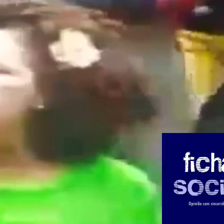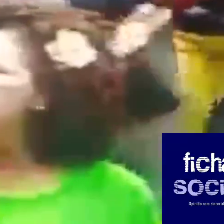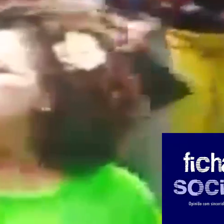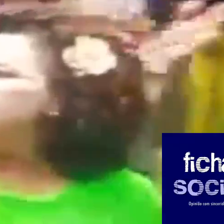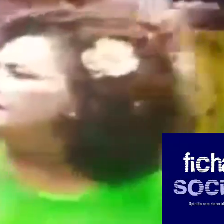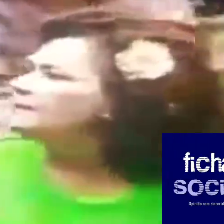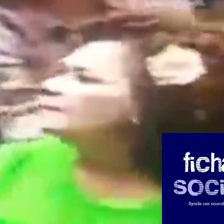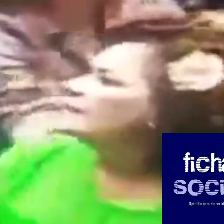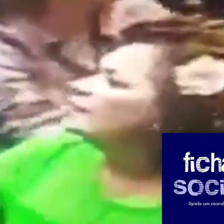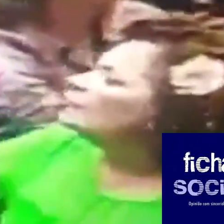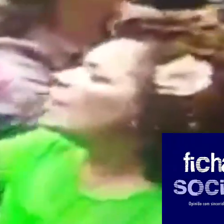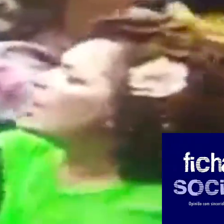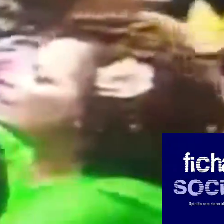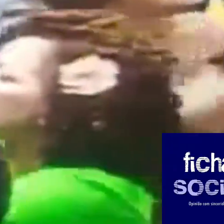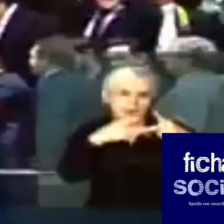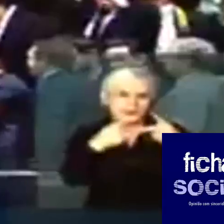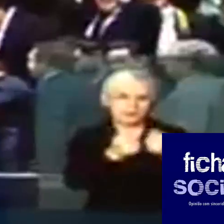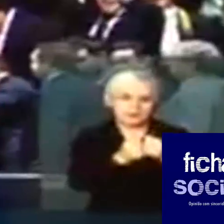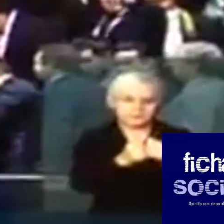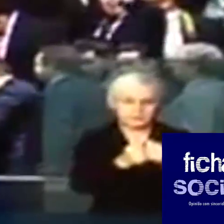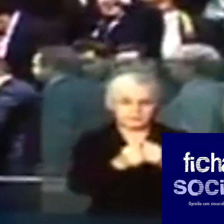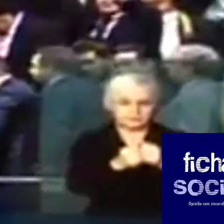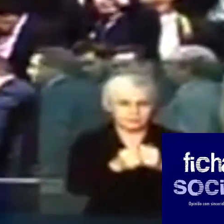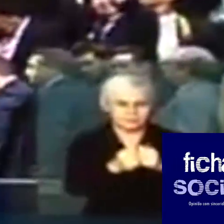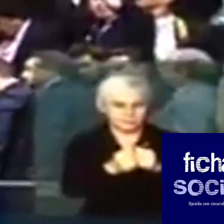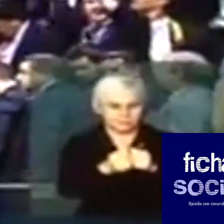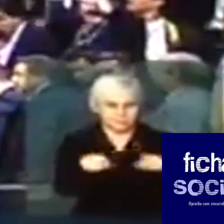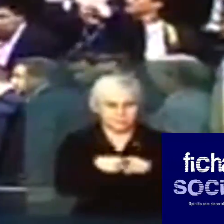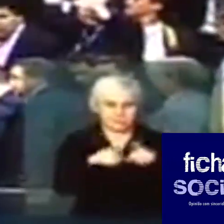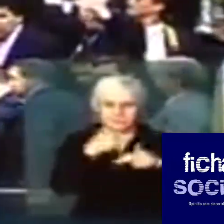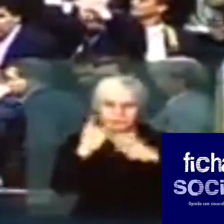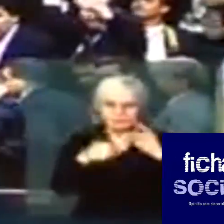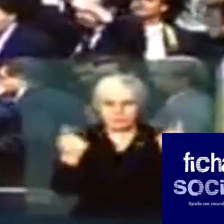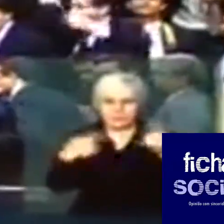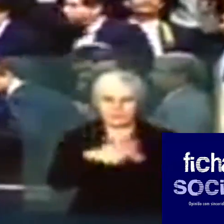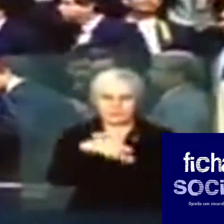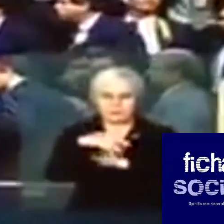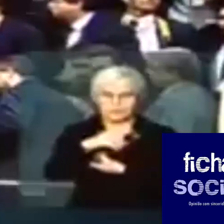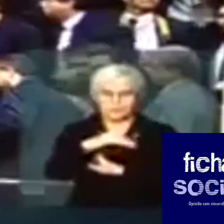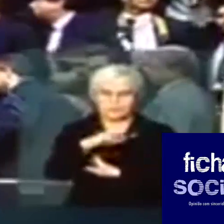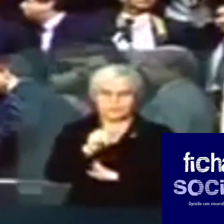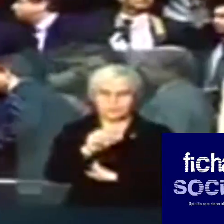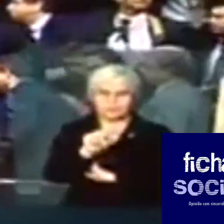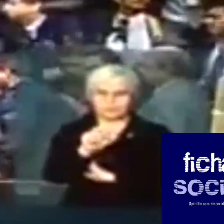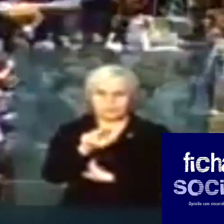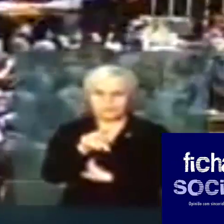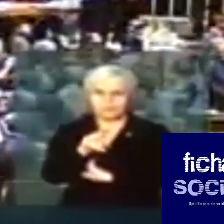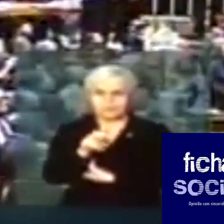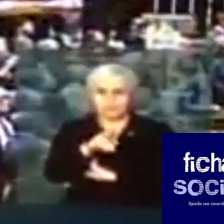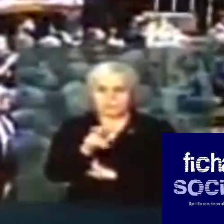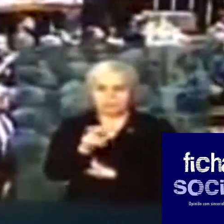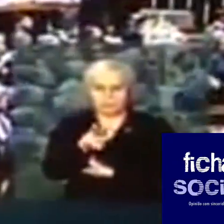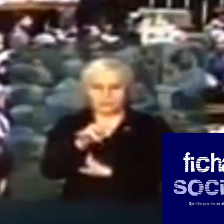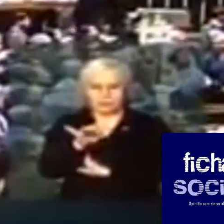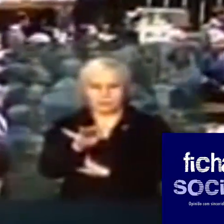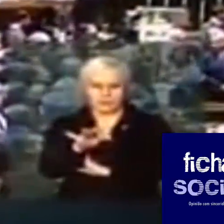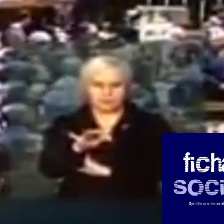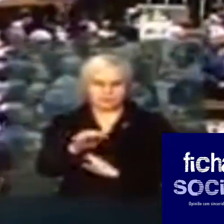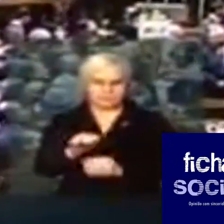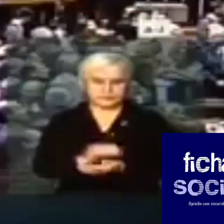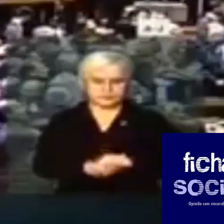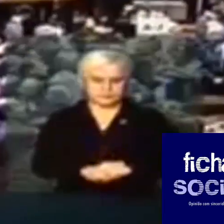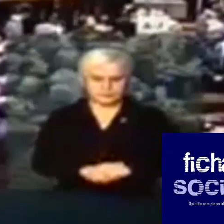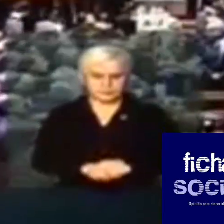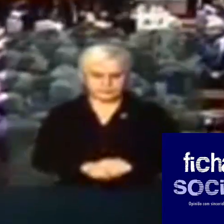suspendo a sessão por 5 minutos. Da meta do superávit, essa proposta que está na pauta do dia de hoje, que vem causando